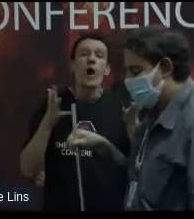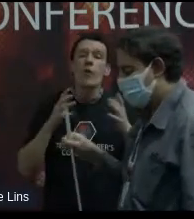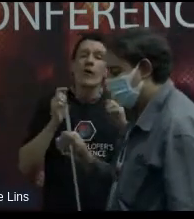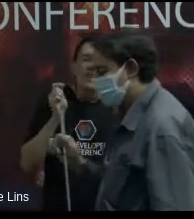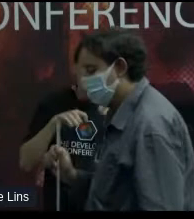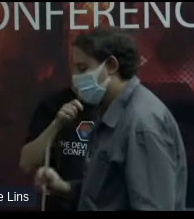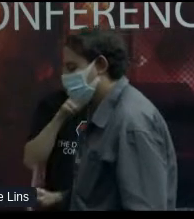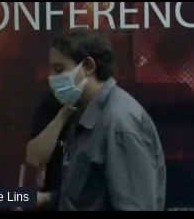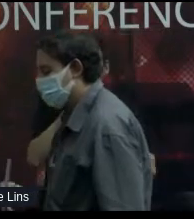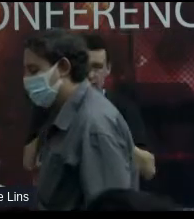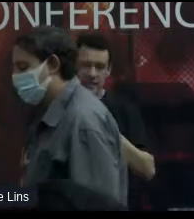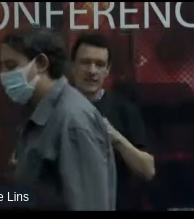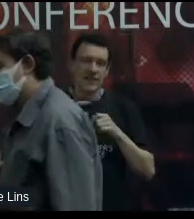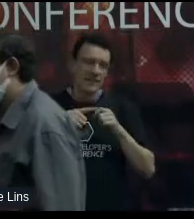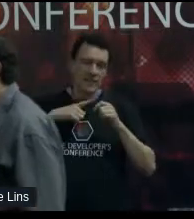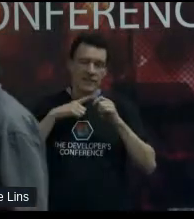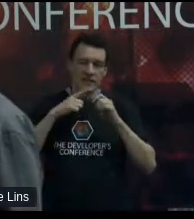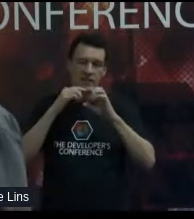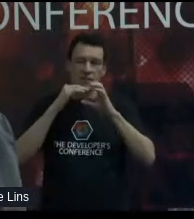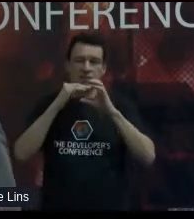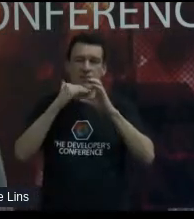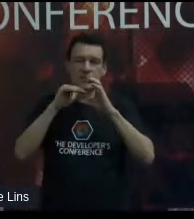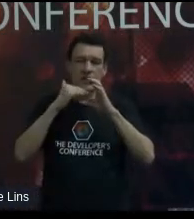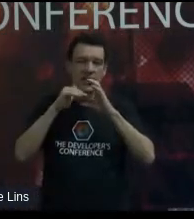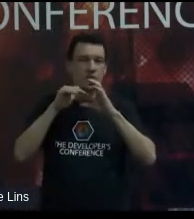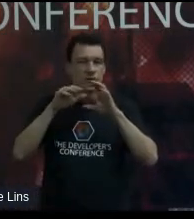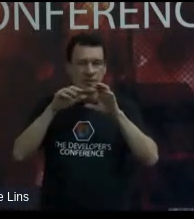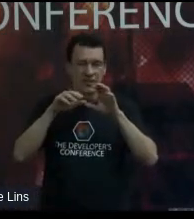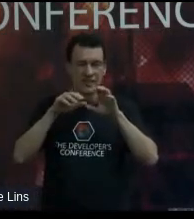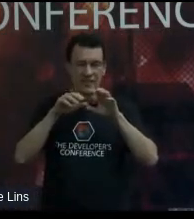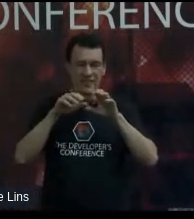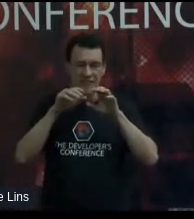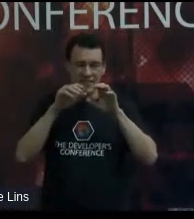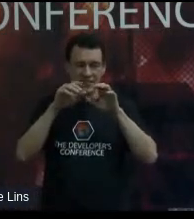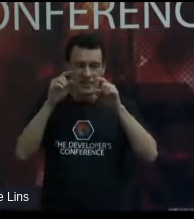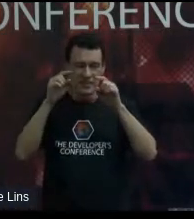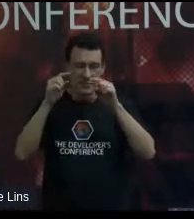por e-mail. Vamos ver como que isso acontece? Vamos lá.